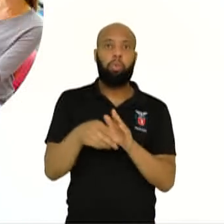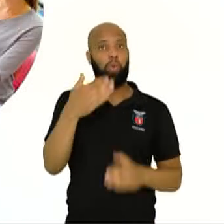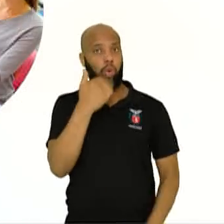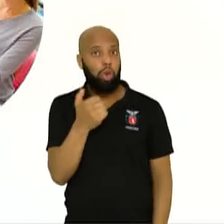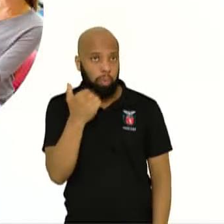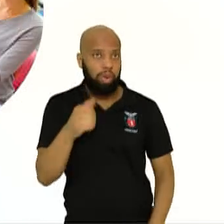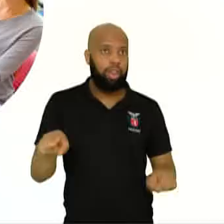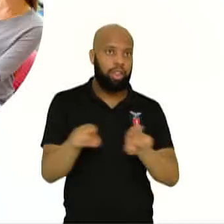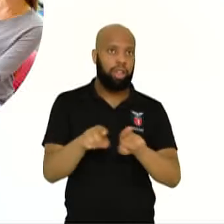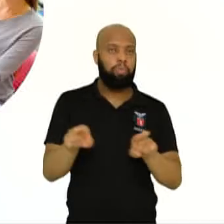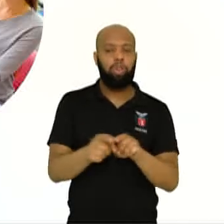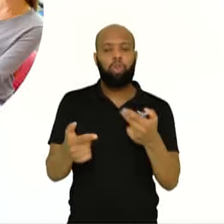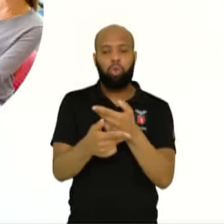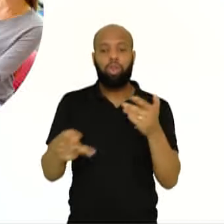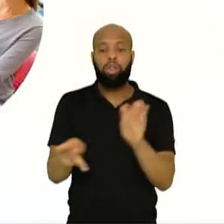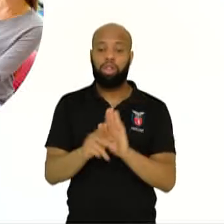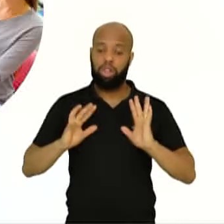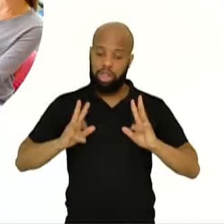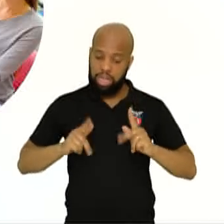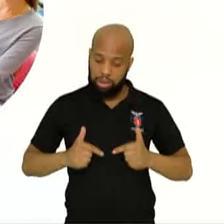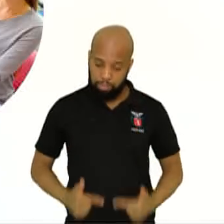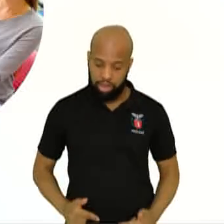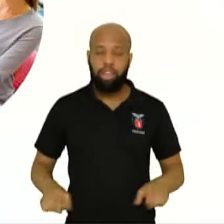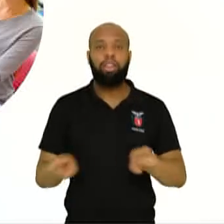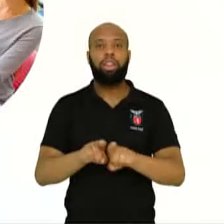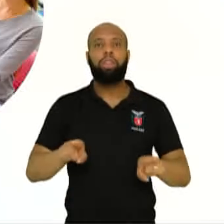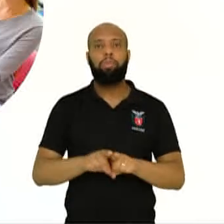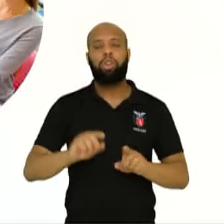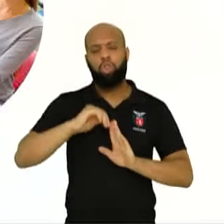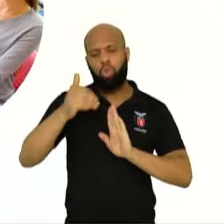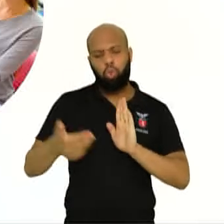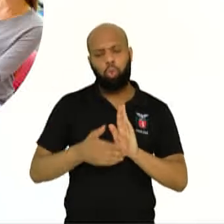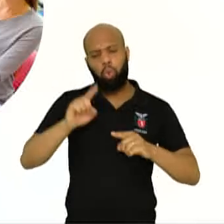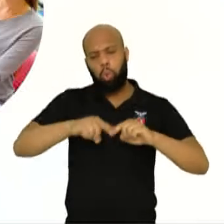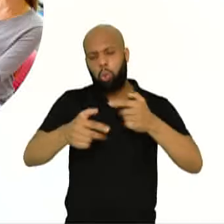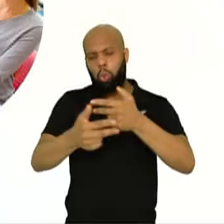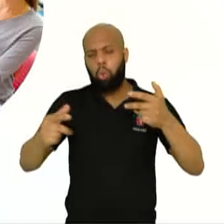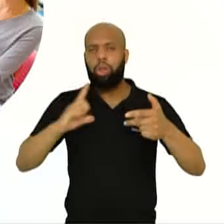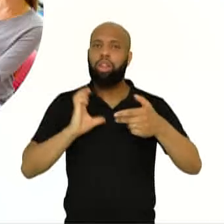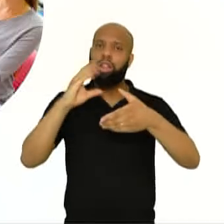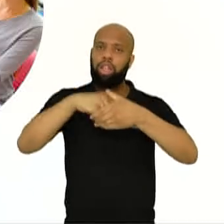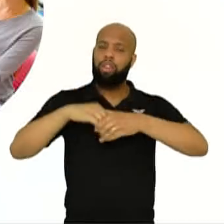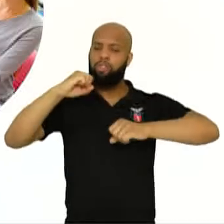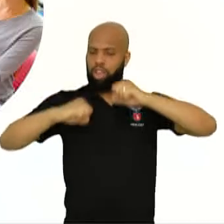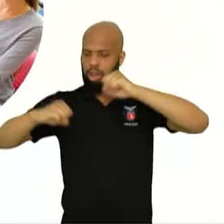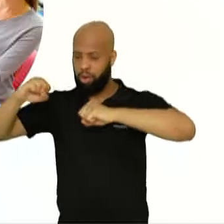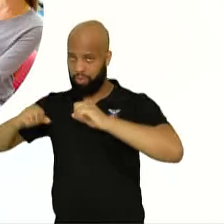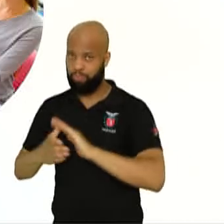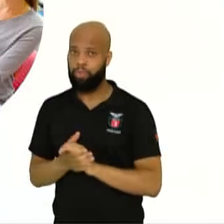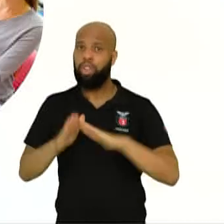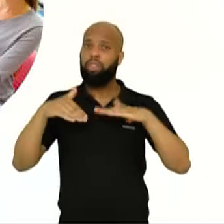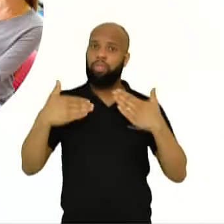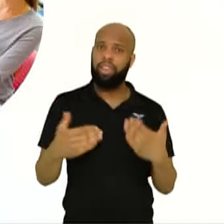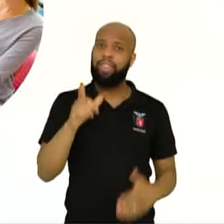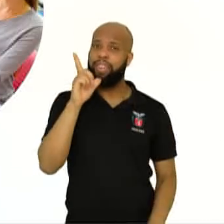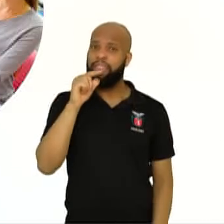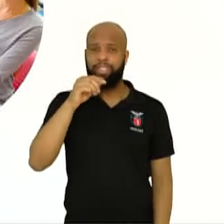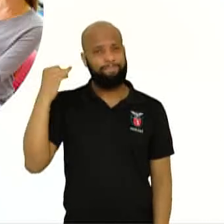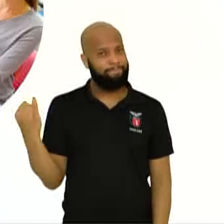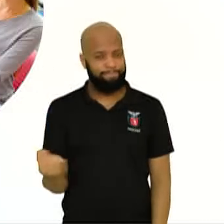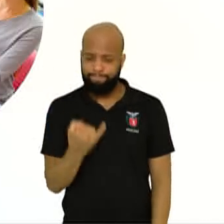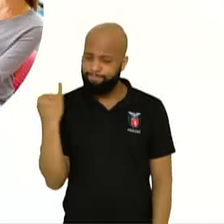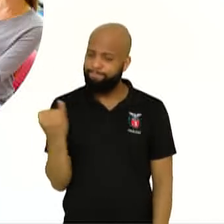casa. Ótimo. Mas fora isso, e o alimento que você come? Então, uma carne, por exemplo,